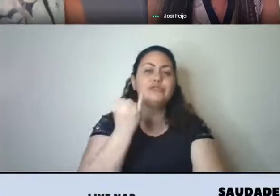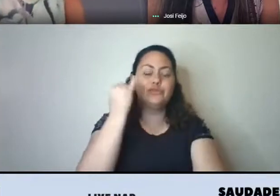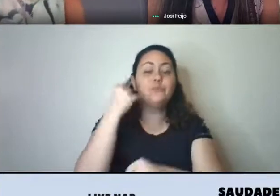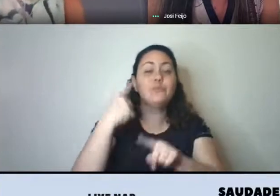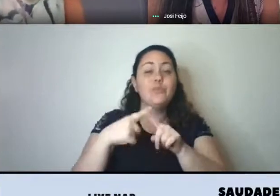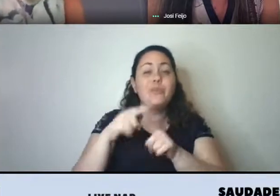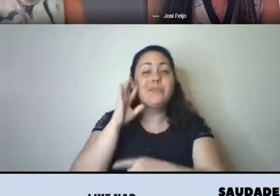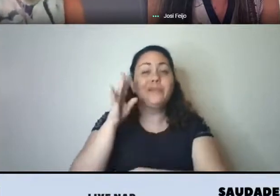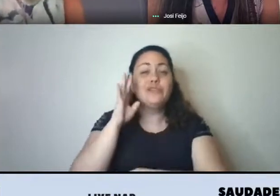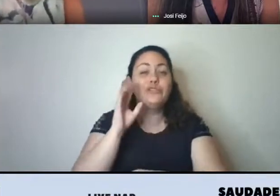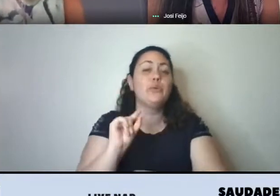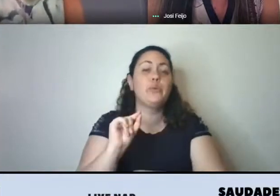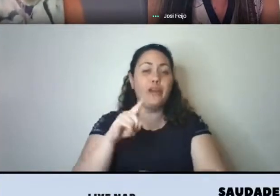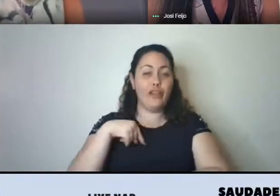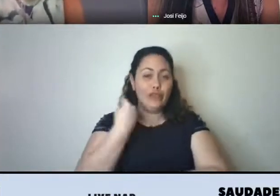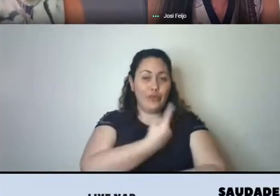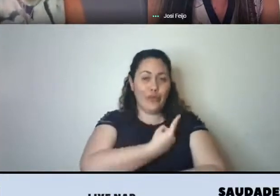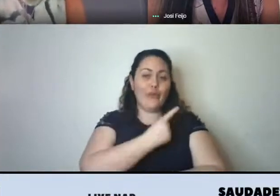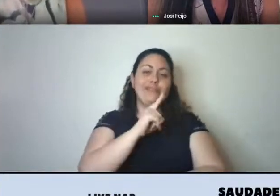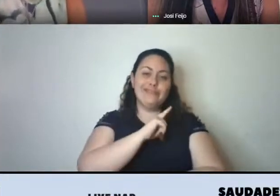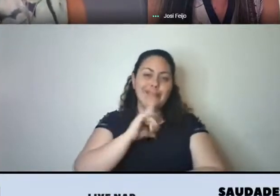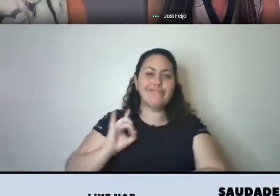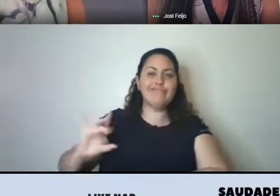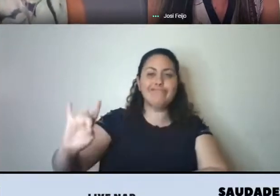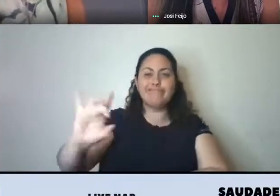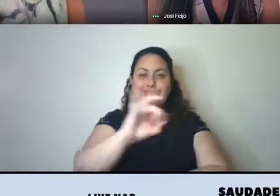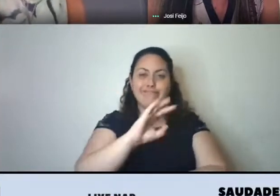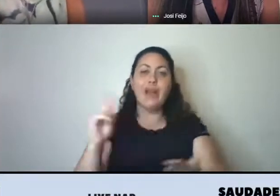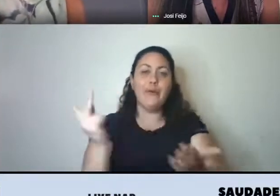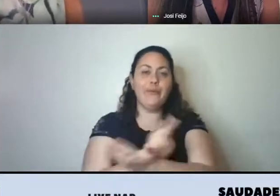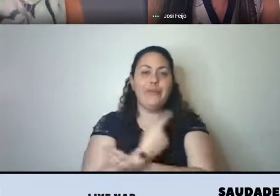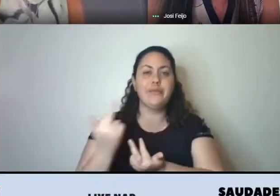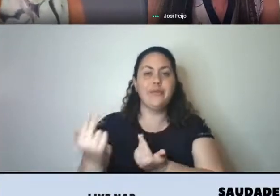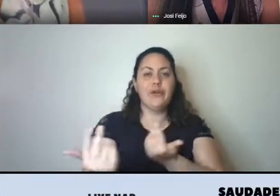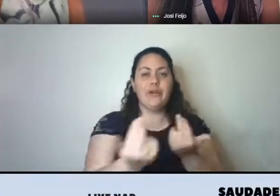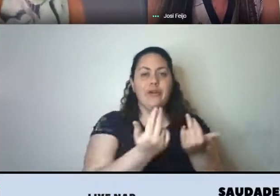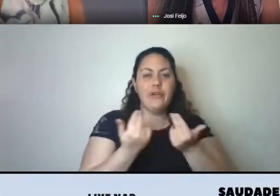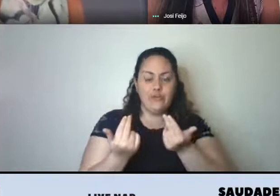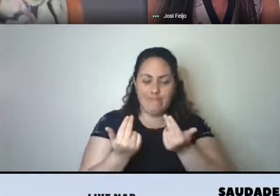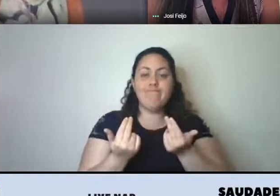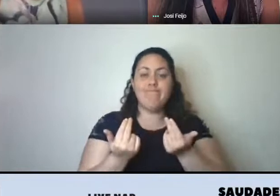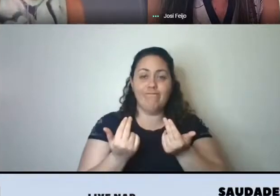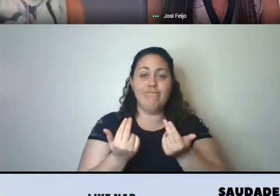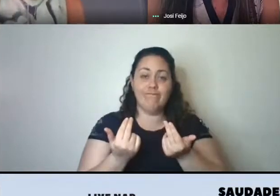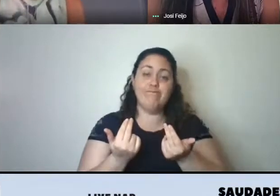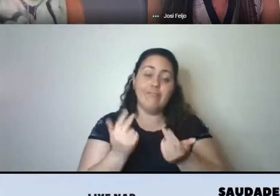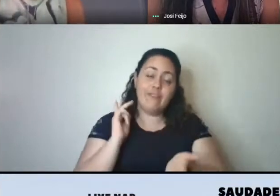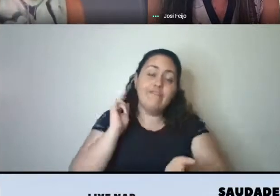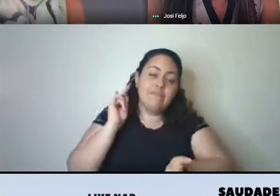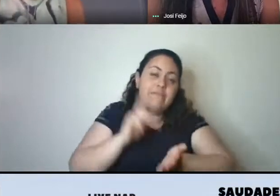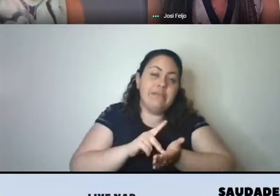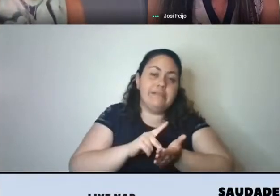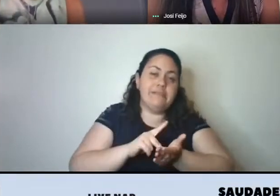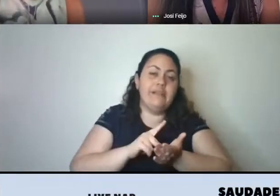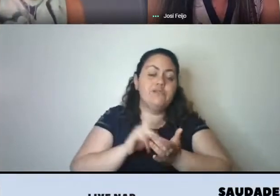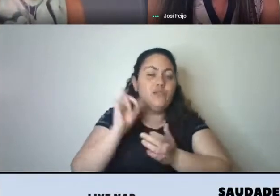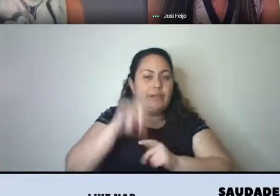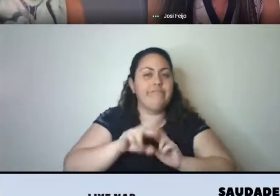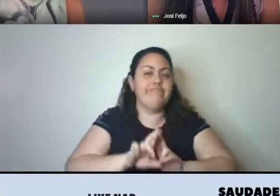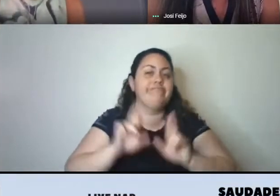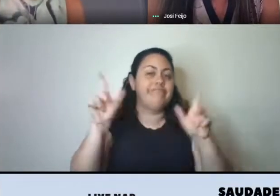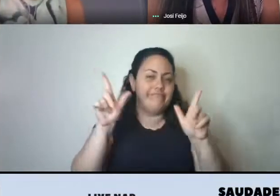que estamos todos passando, cada um à sua medida, e que realmente faz muita diferença, né?